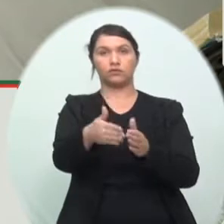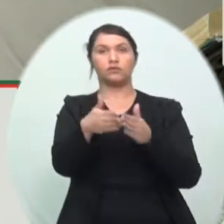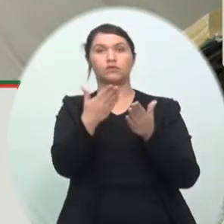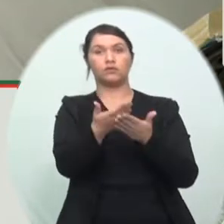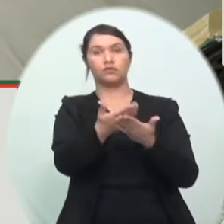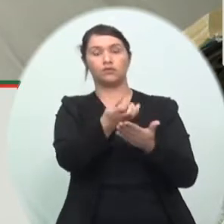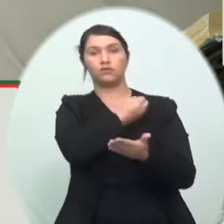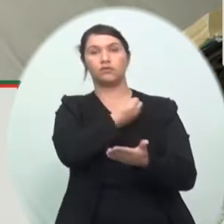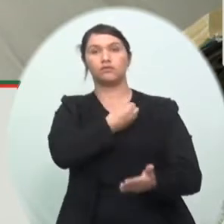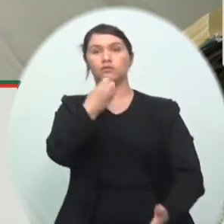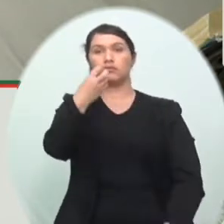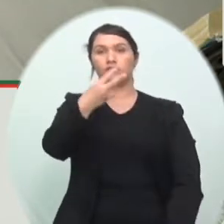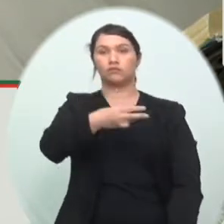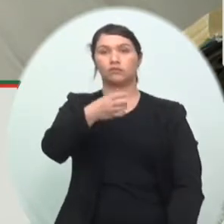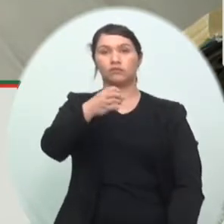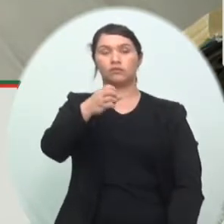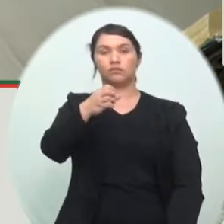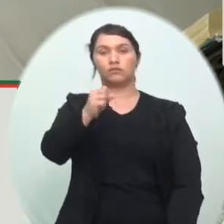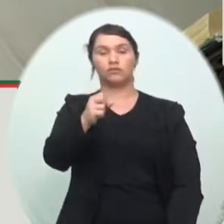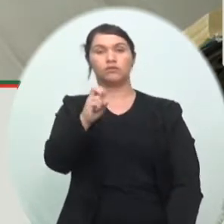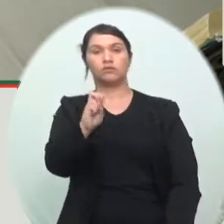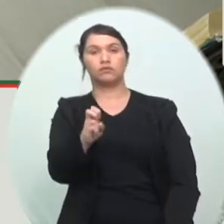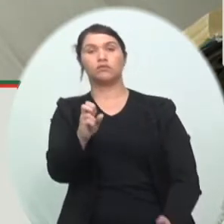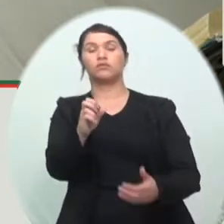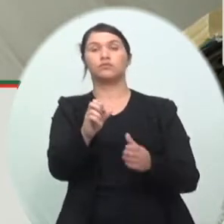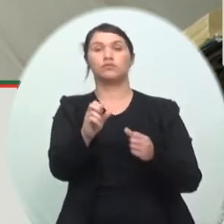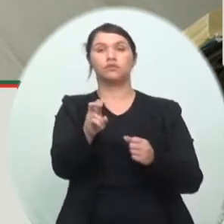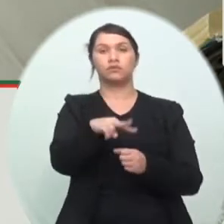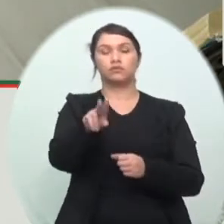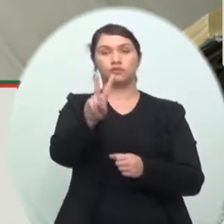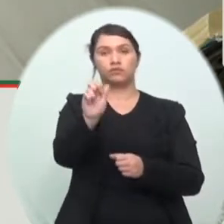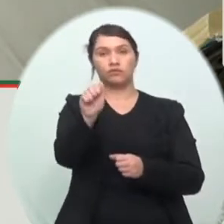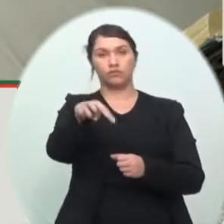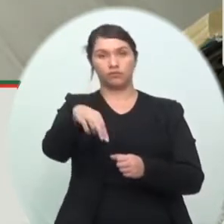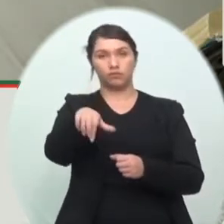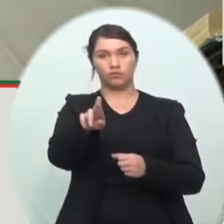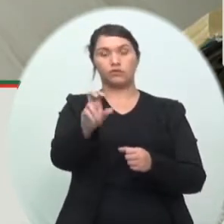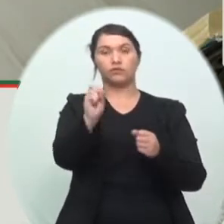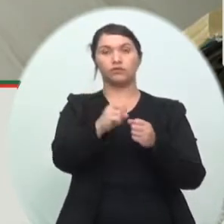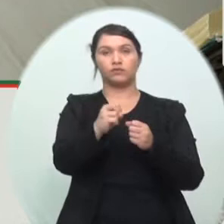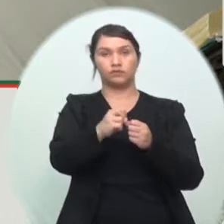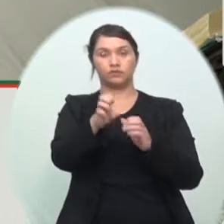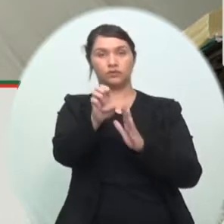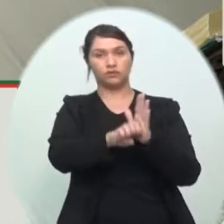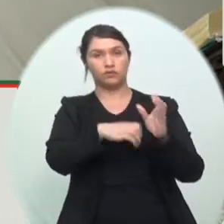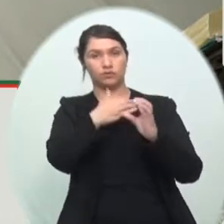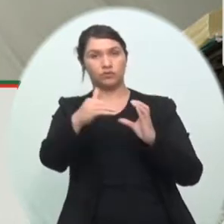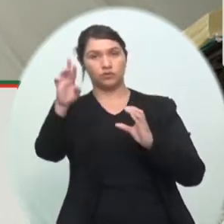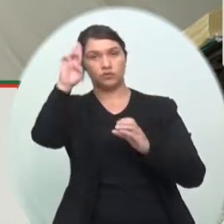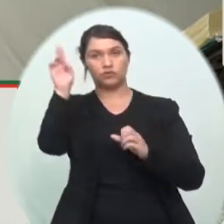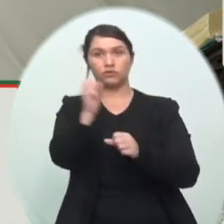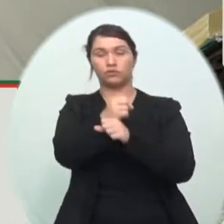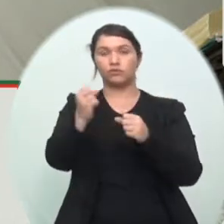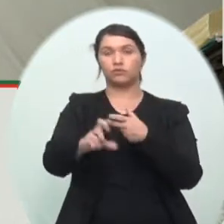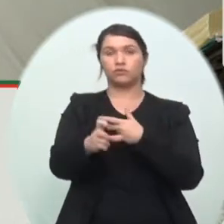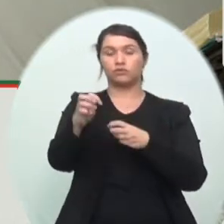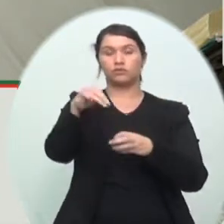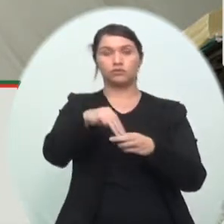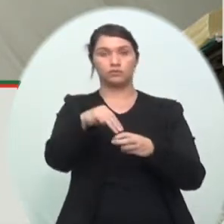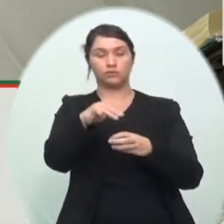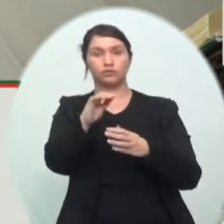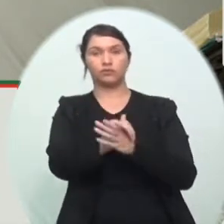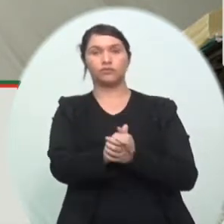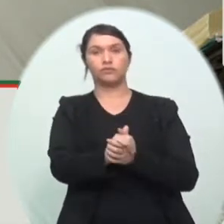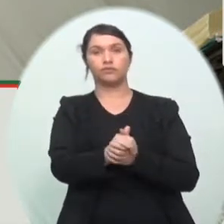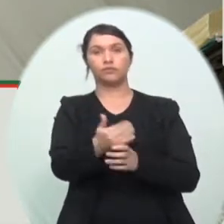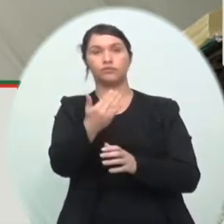Requerimento número 335/18, autoria vereador Valmir D'Agostinho, assunto em vida expediente ao chefe do Poder Executivo Municipal,